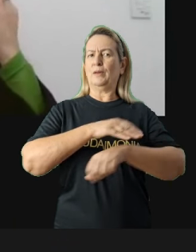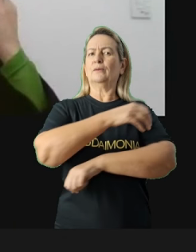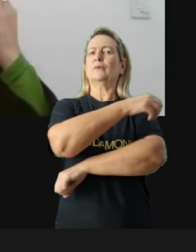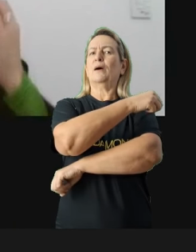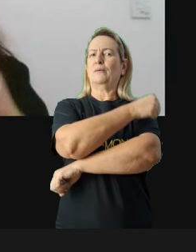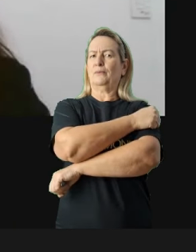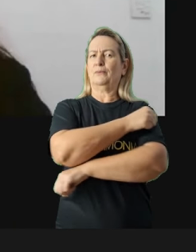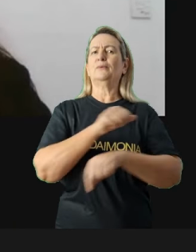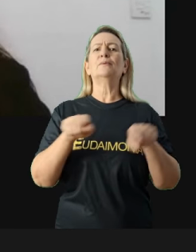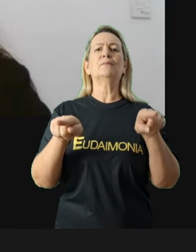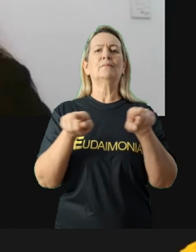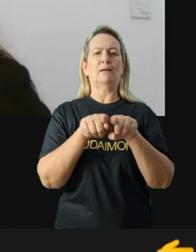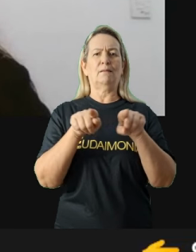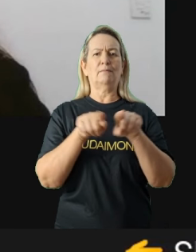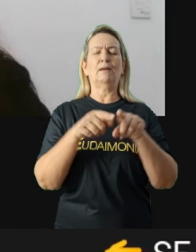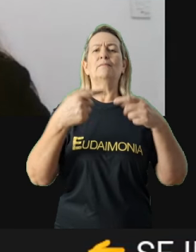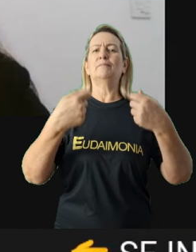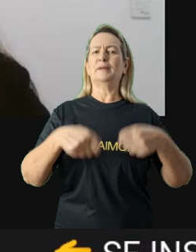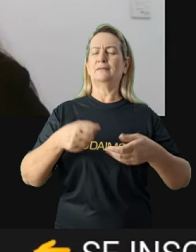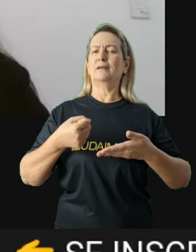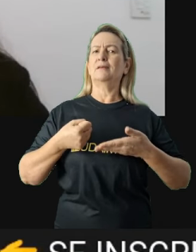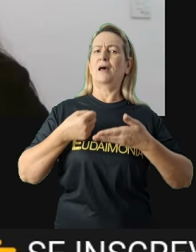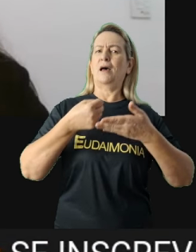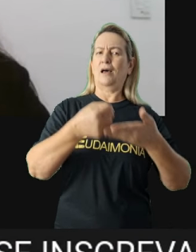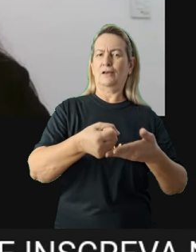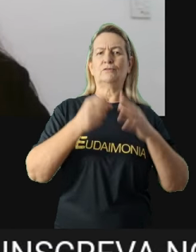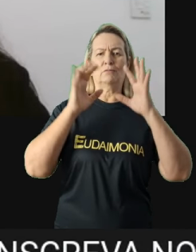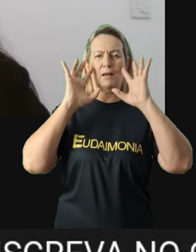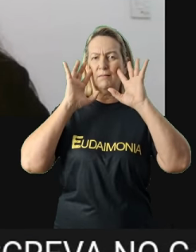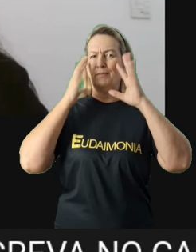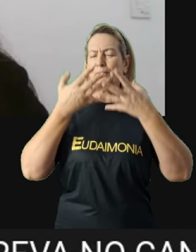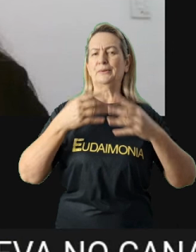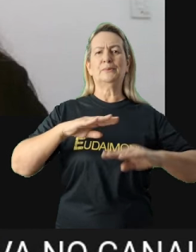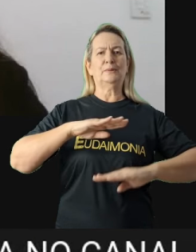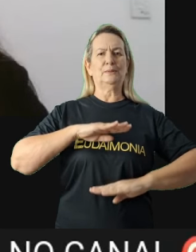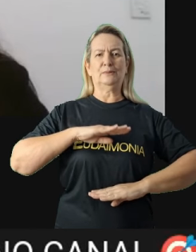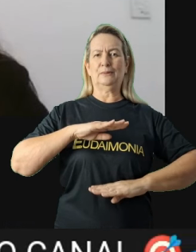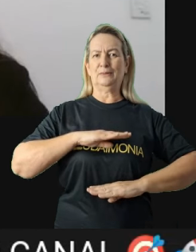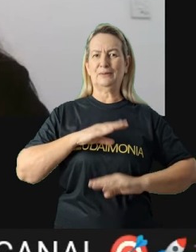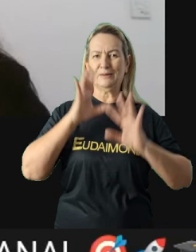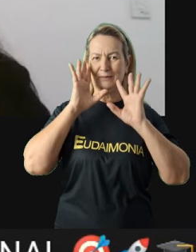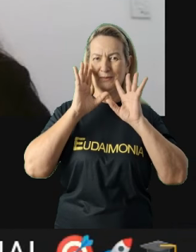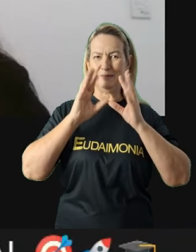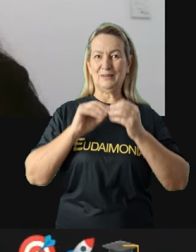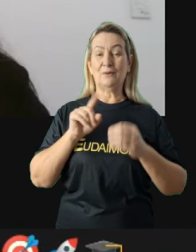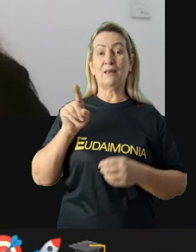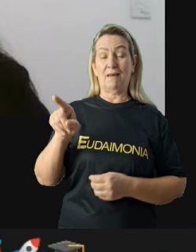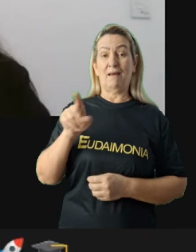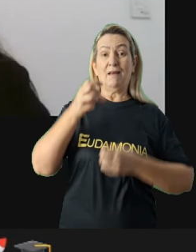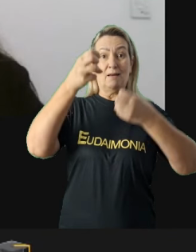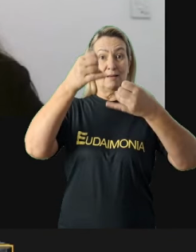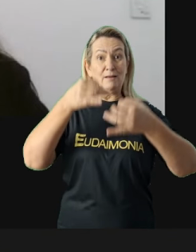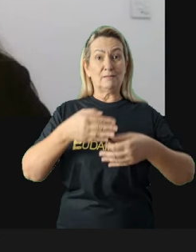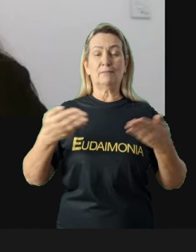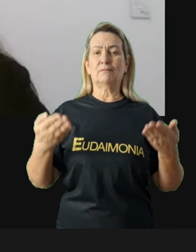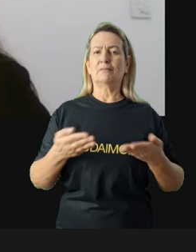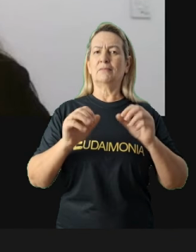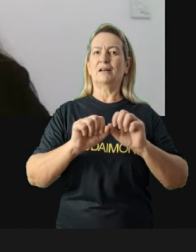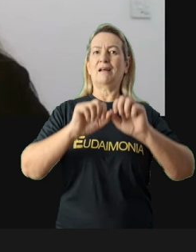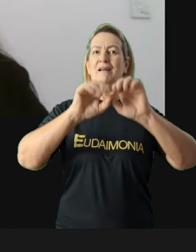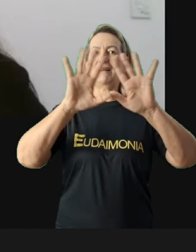pensar. Pera lá. O aluno também tem que ajudar a descascar esse abacaxi, tá certo? Que é o que a